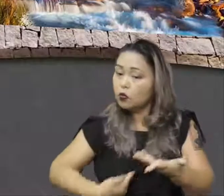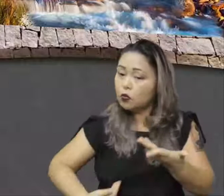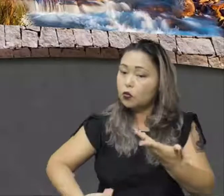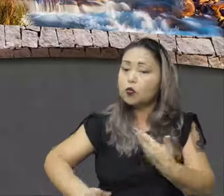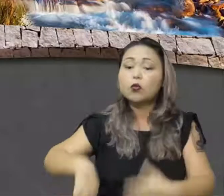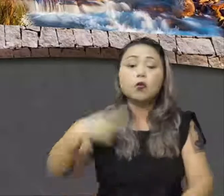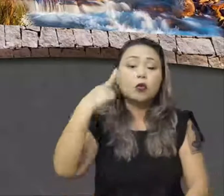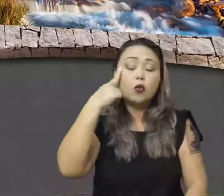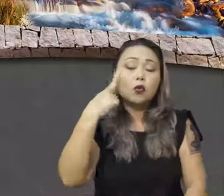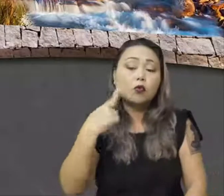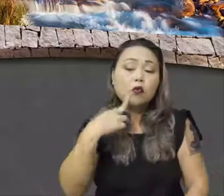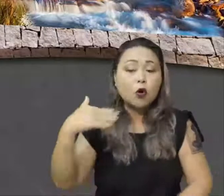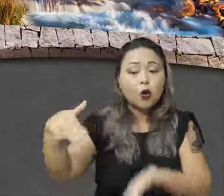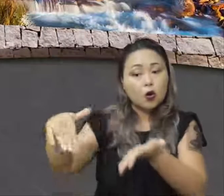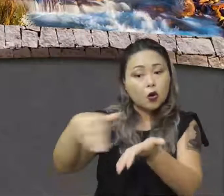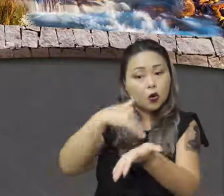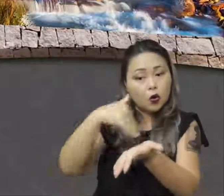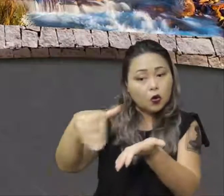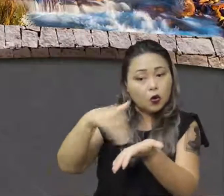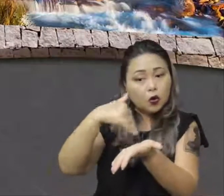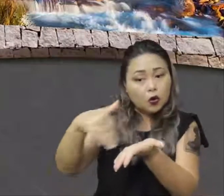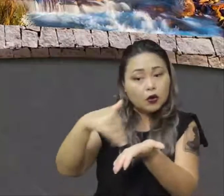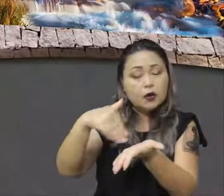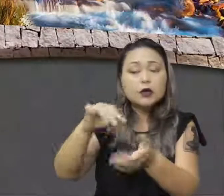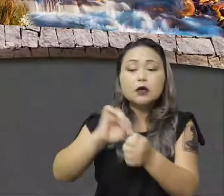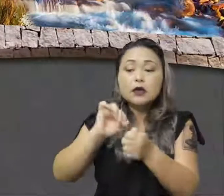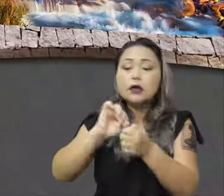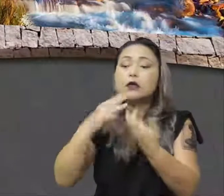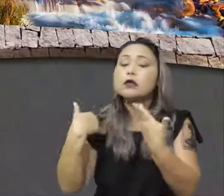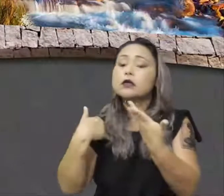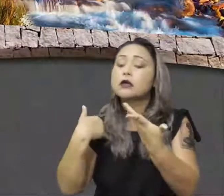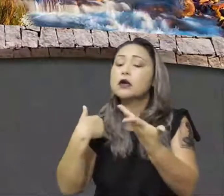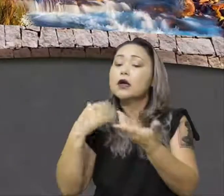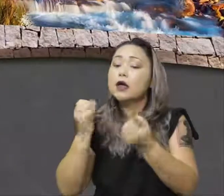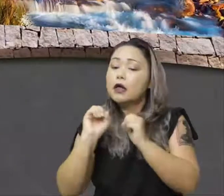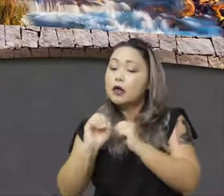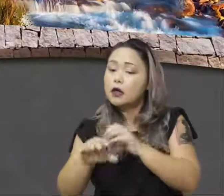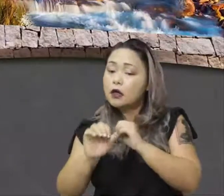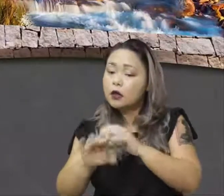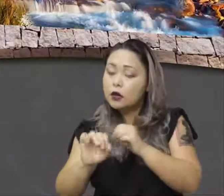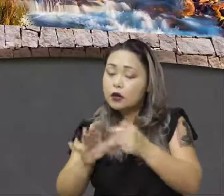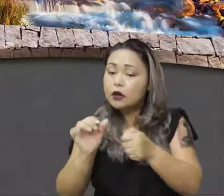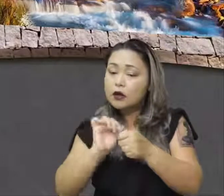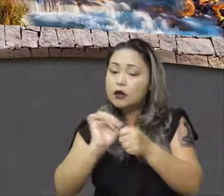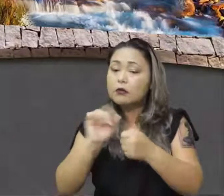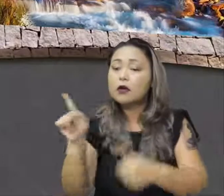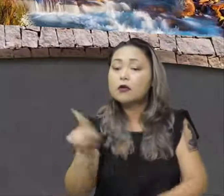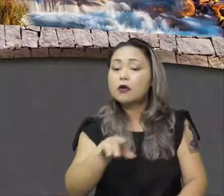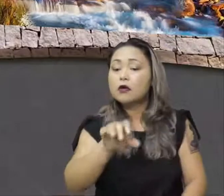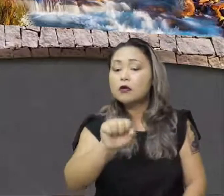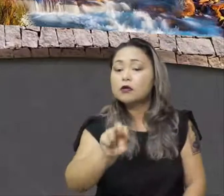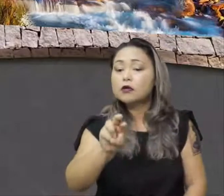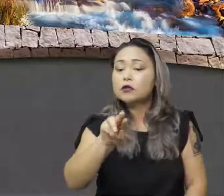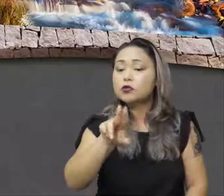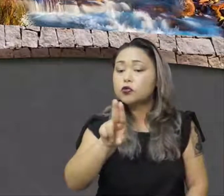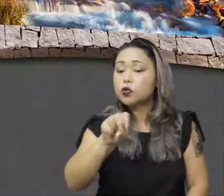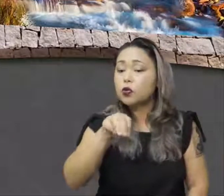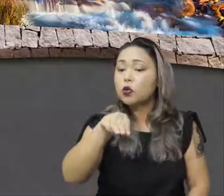Estadual da Educação, no nome da pessoa do professor Suame, e claro, em toda a equipe da